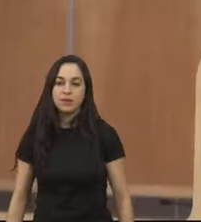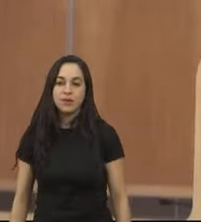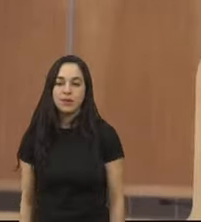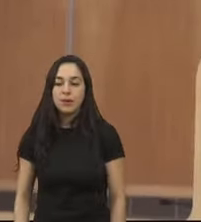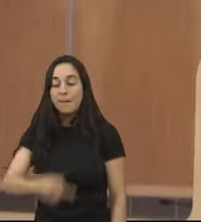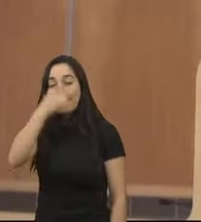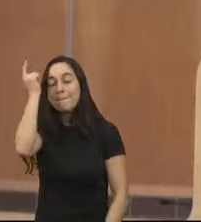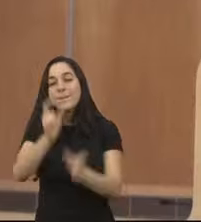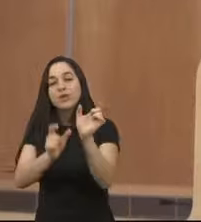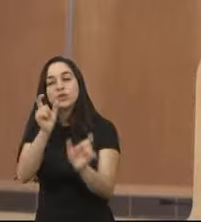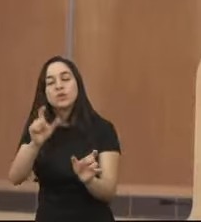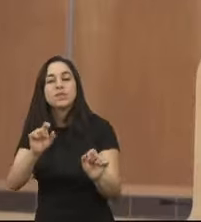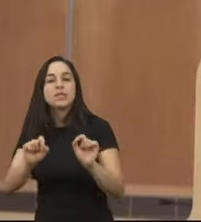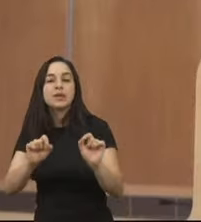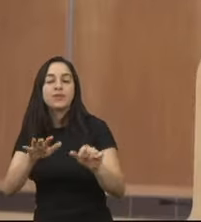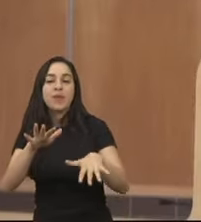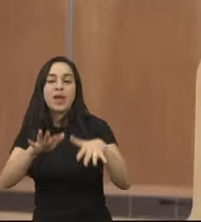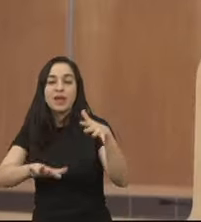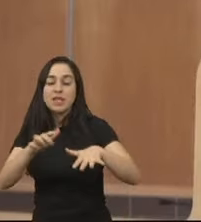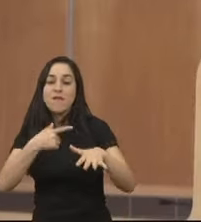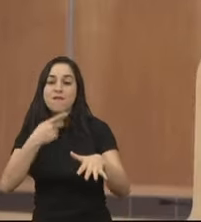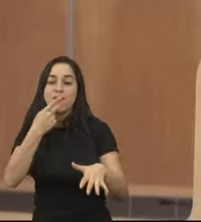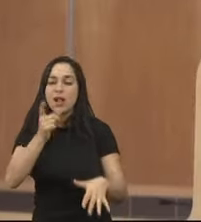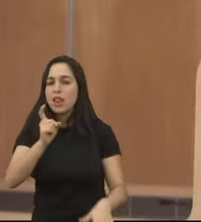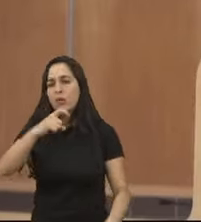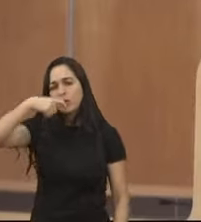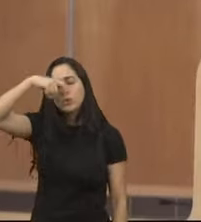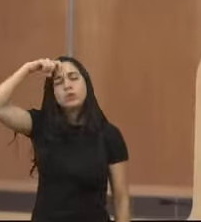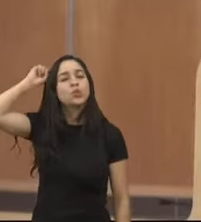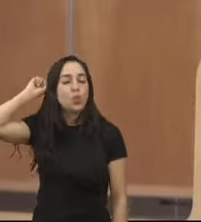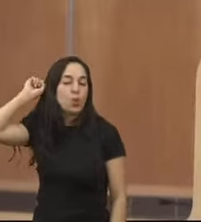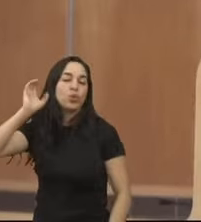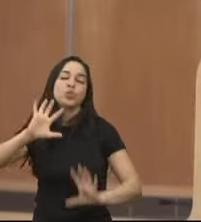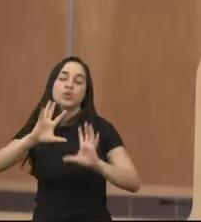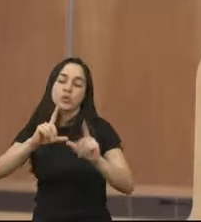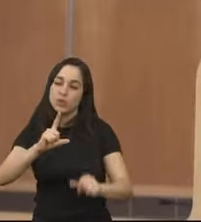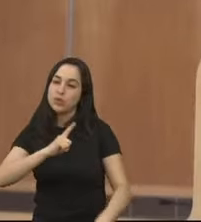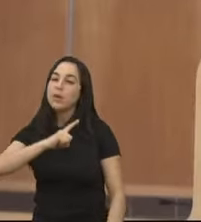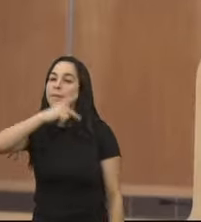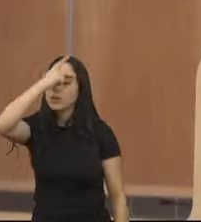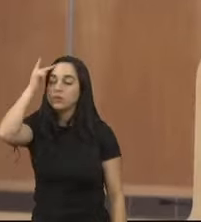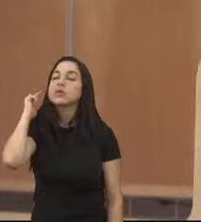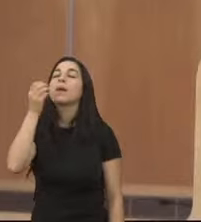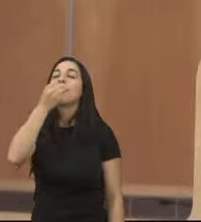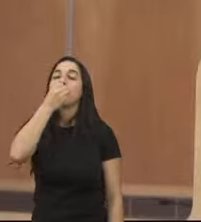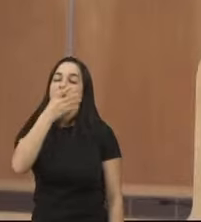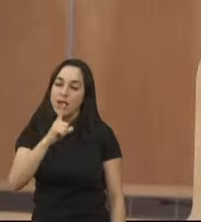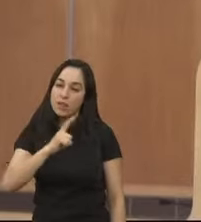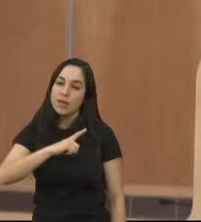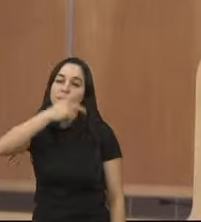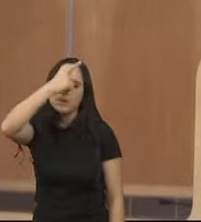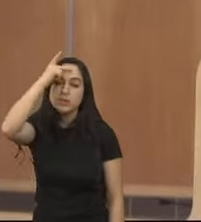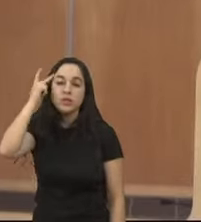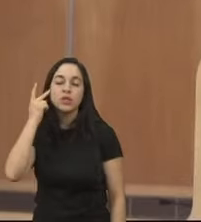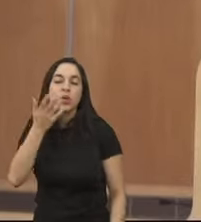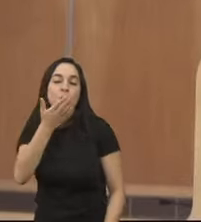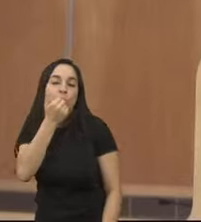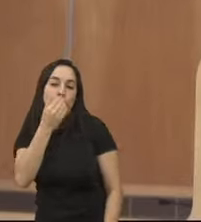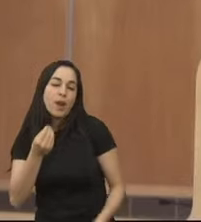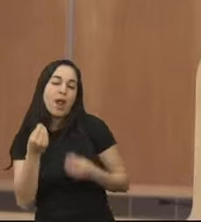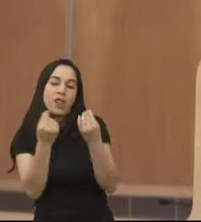vezes, infelizmente, né, Joex, eu falo que não são todos, tem pessoas que são do bem, tem pessoas que tratam bem esse animal, né, Paulinho, que dão ração para ele,